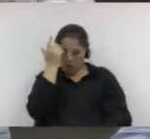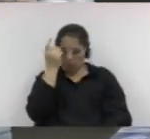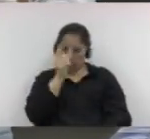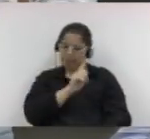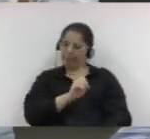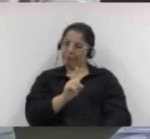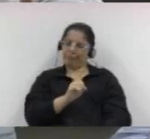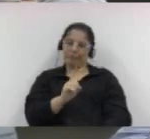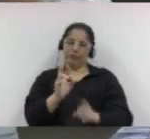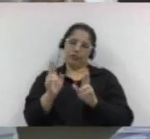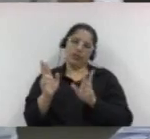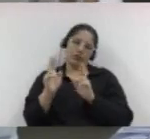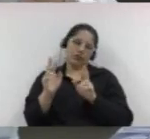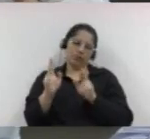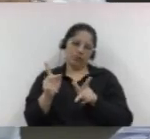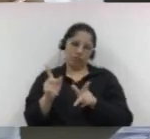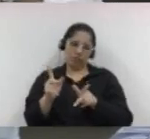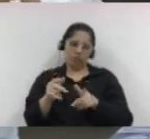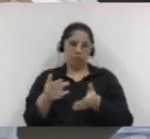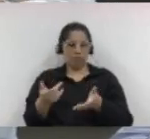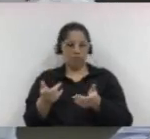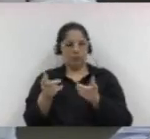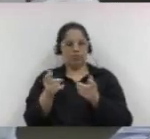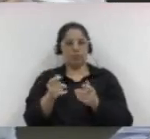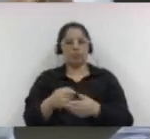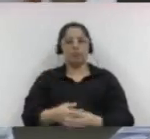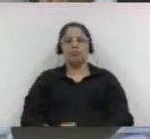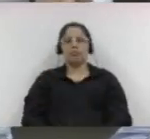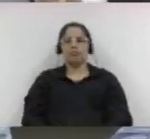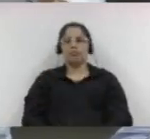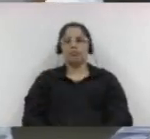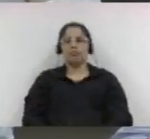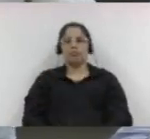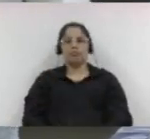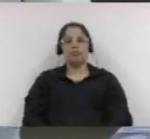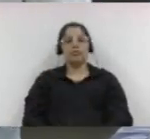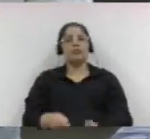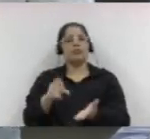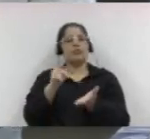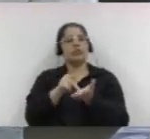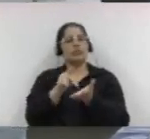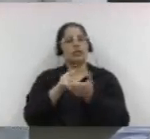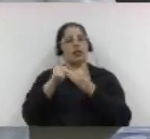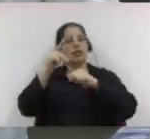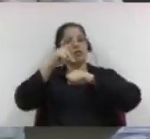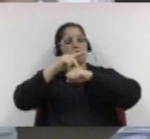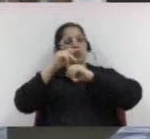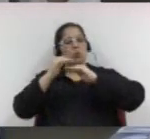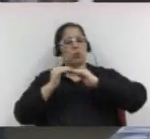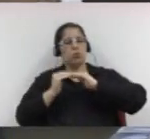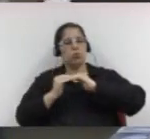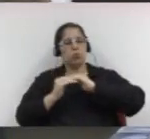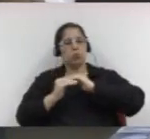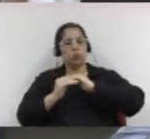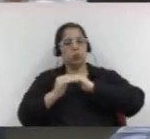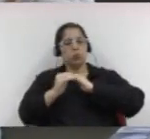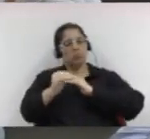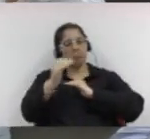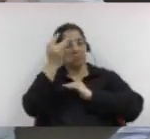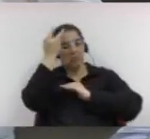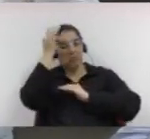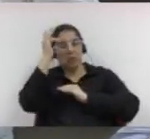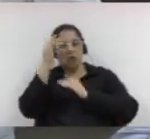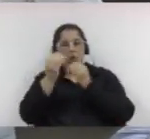várias camadas, é isso? E para que seja de fato concretizado, eu acho que houve pelo menos, eu não sei